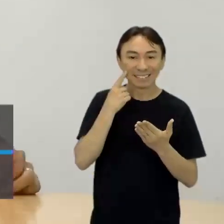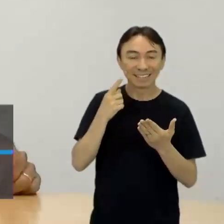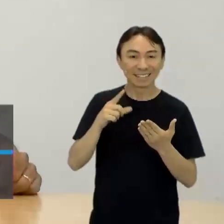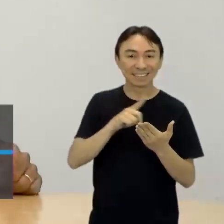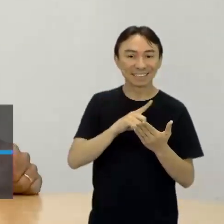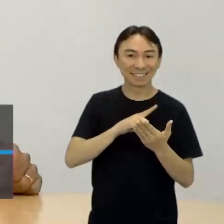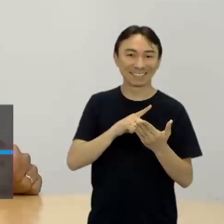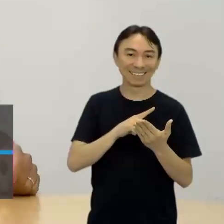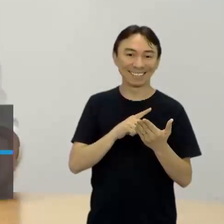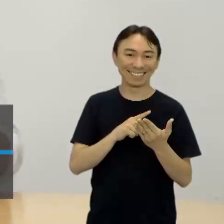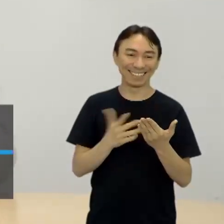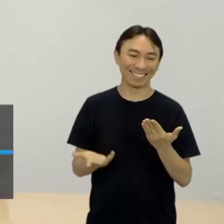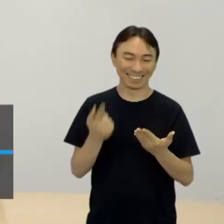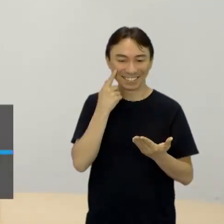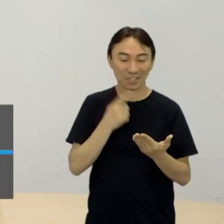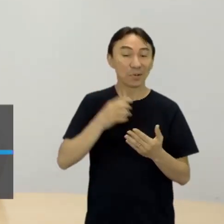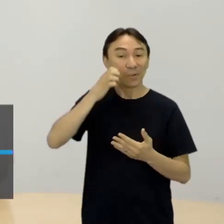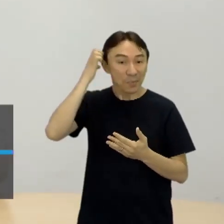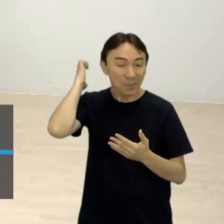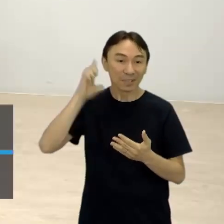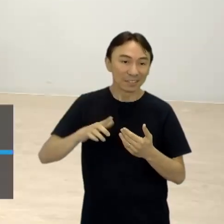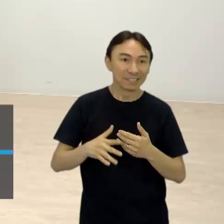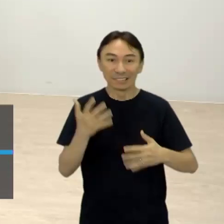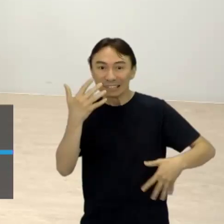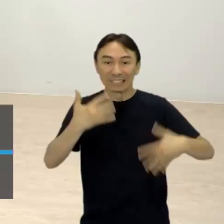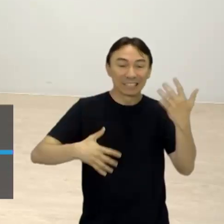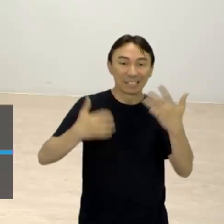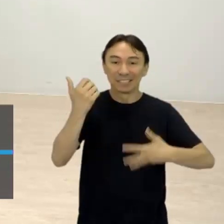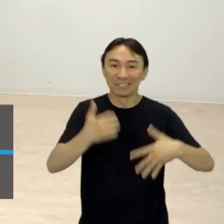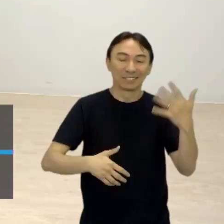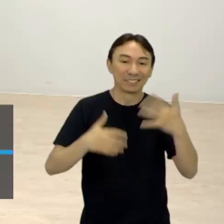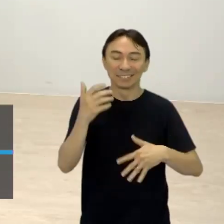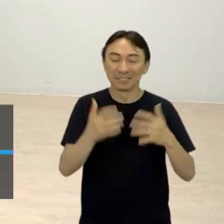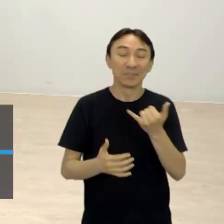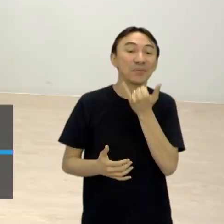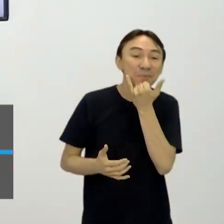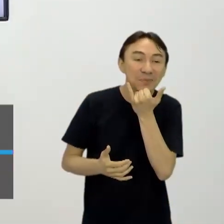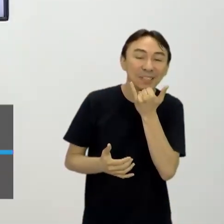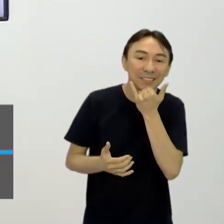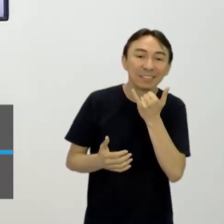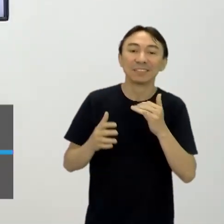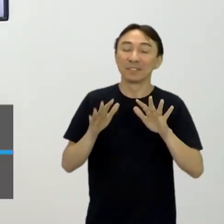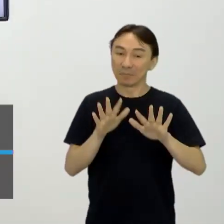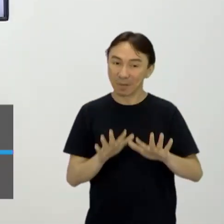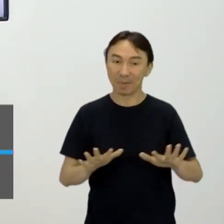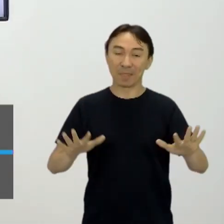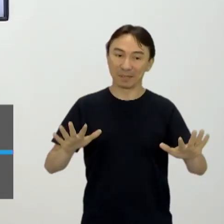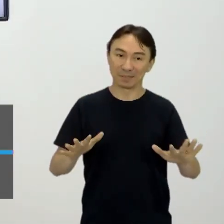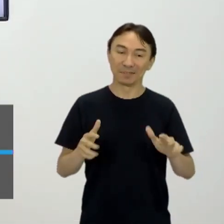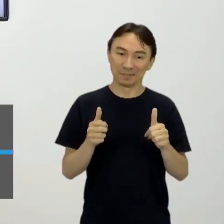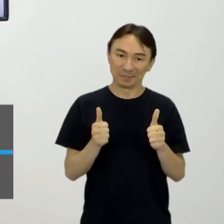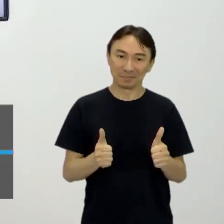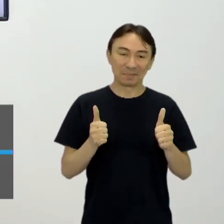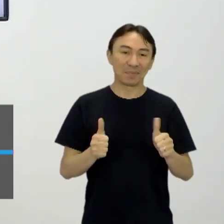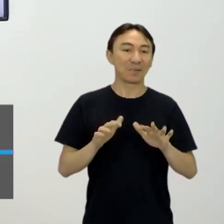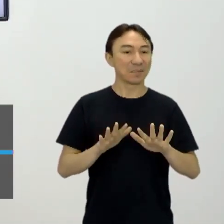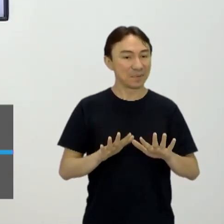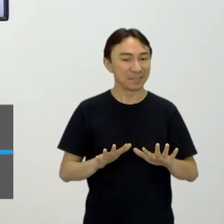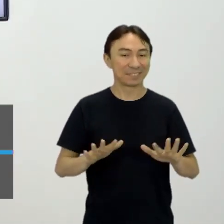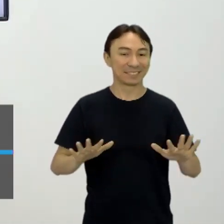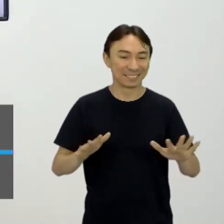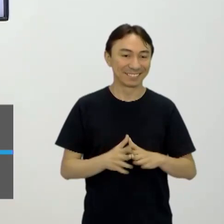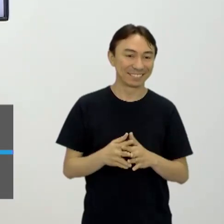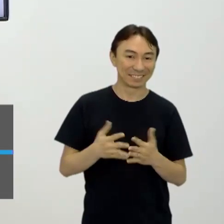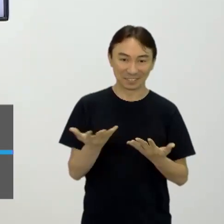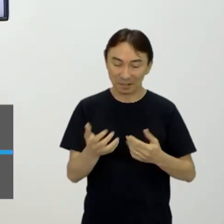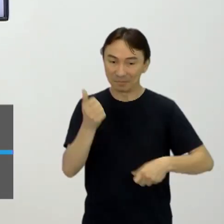mais devagar, homem. É verdade. Desculpa, Helder. Tô falando muito rápido, né? Perdão. Vou falar mais devagar. Pelo amor de Deus, hein? Me chame a atenção se eu estiver